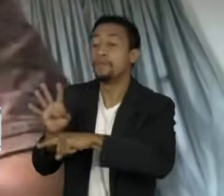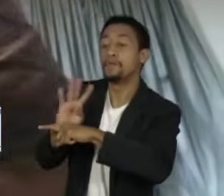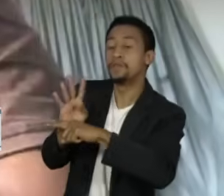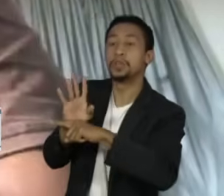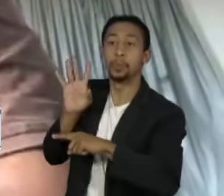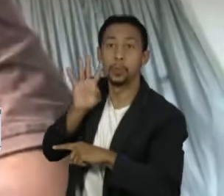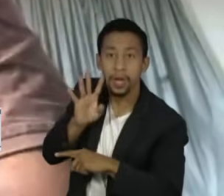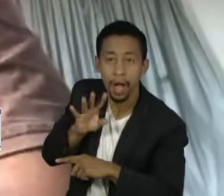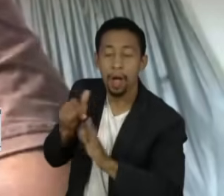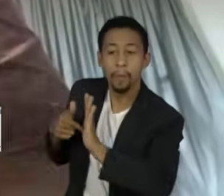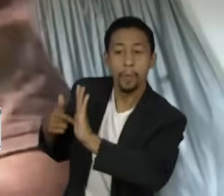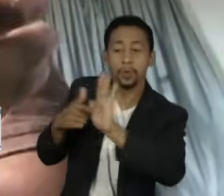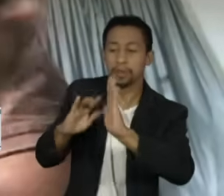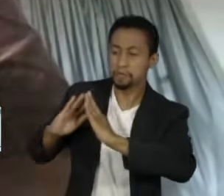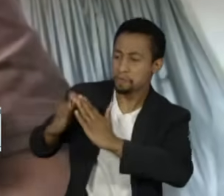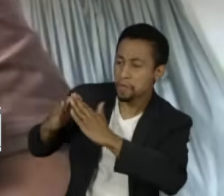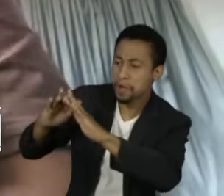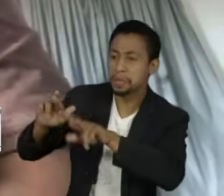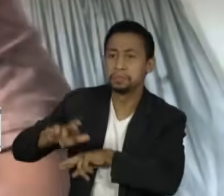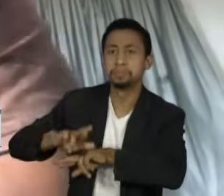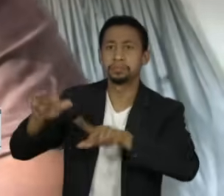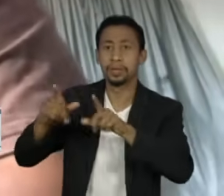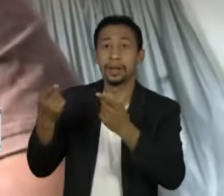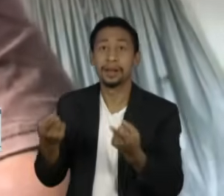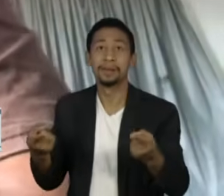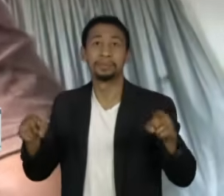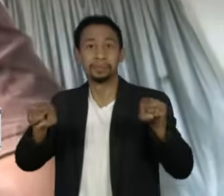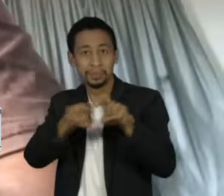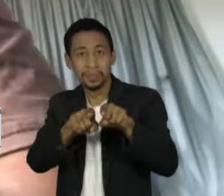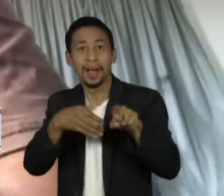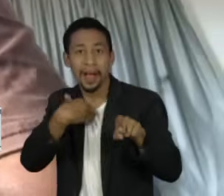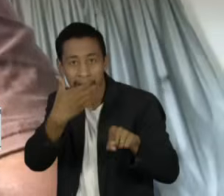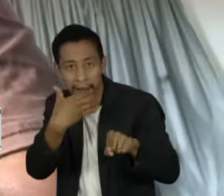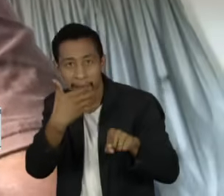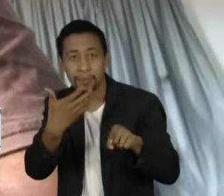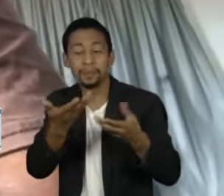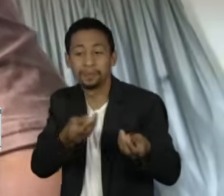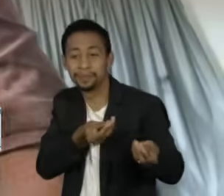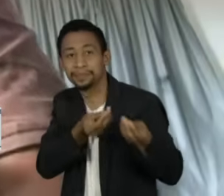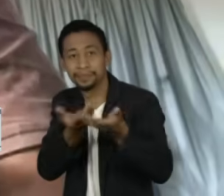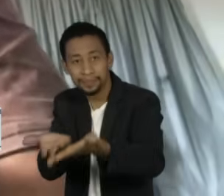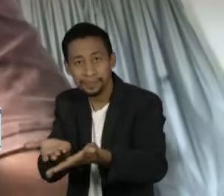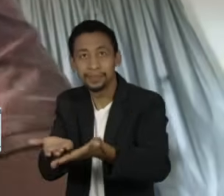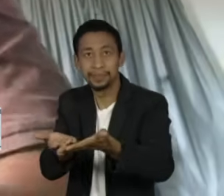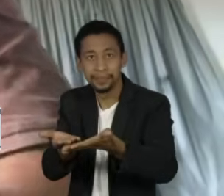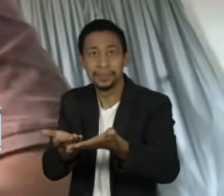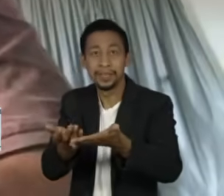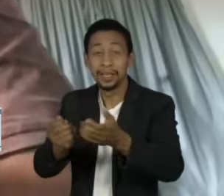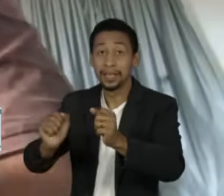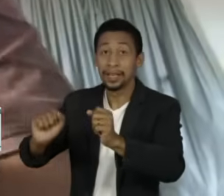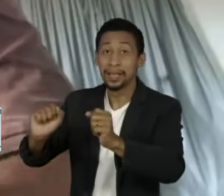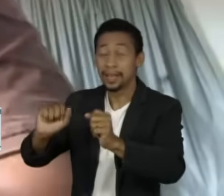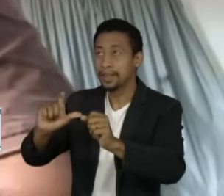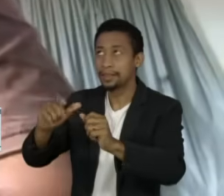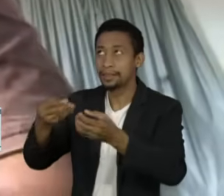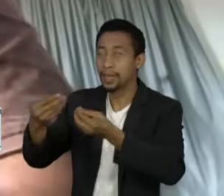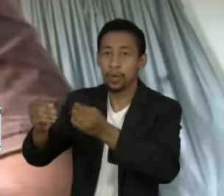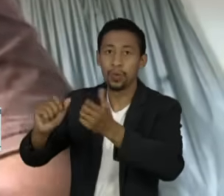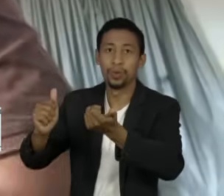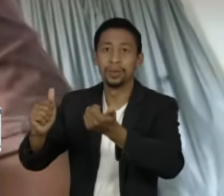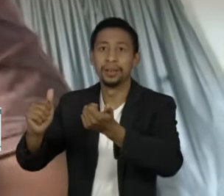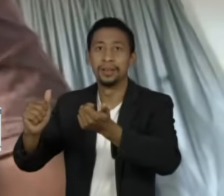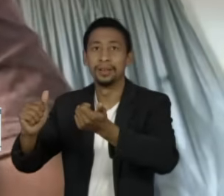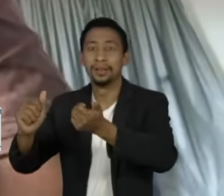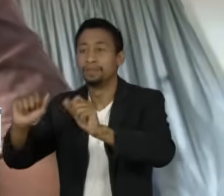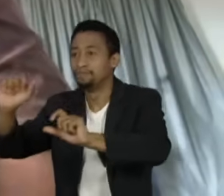favela diferente, e com a parceria com a Apple disponibilizou 9 telefones SE para poder fazer esse